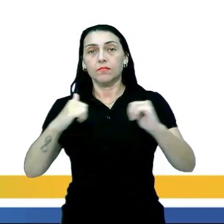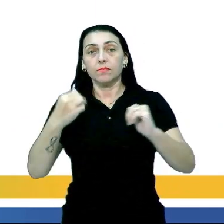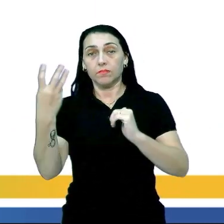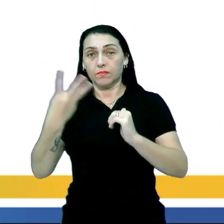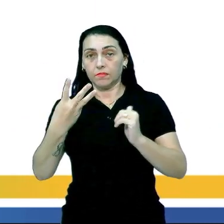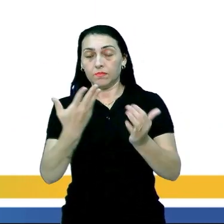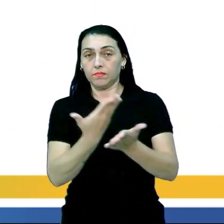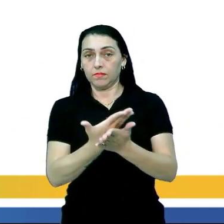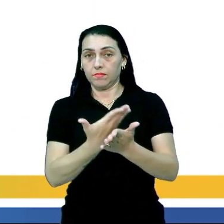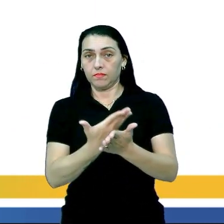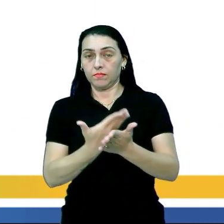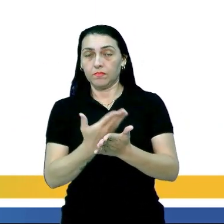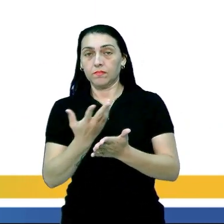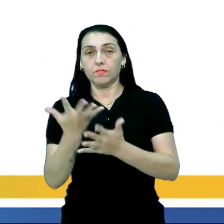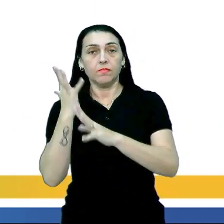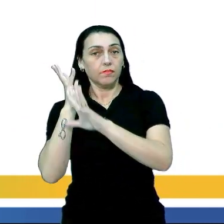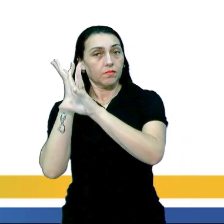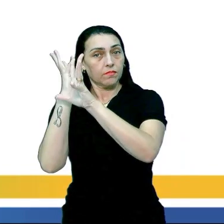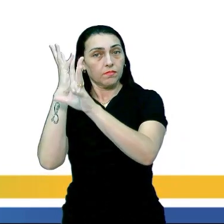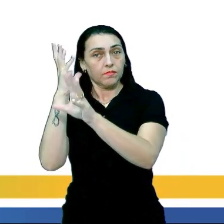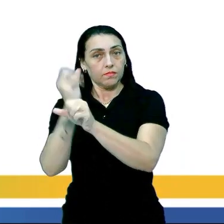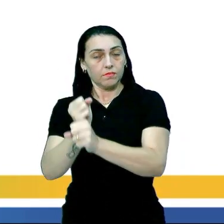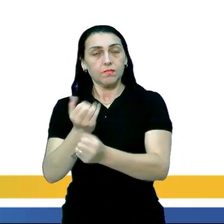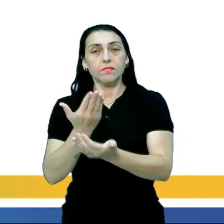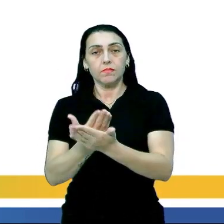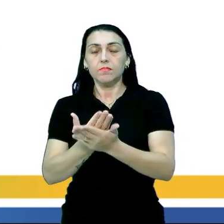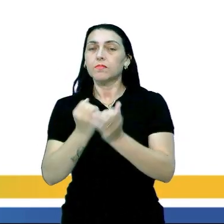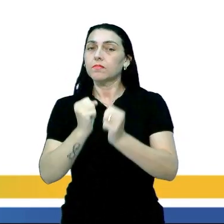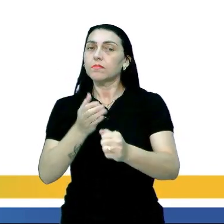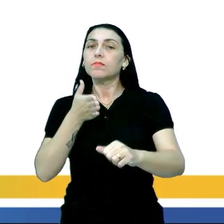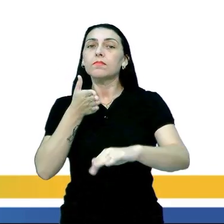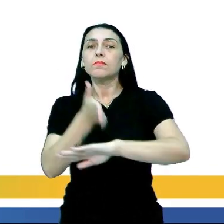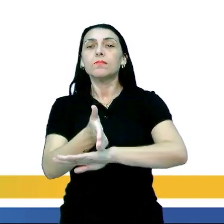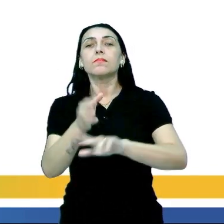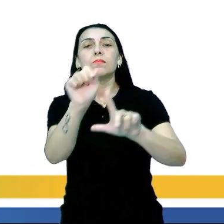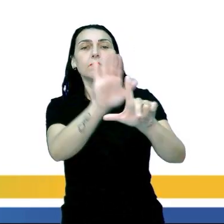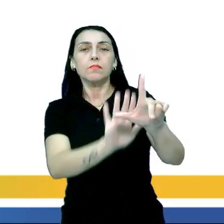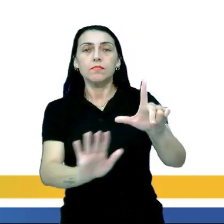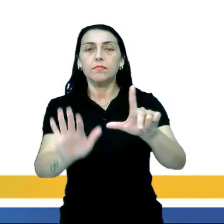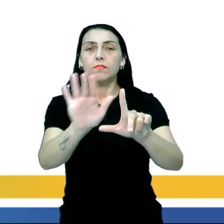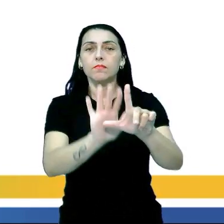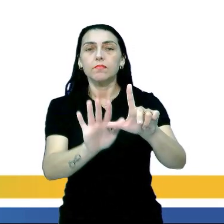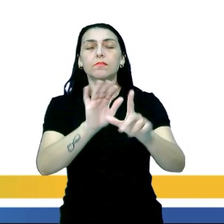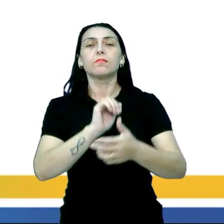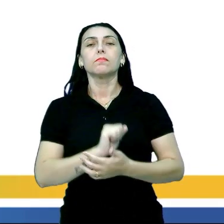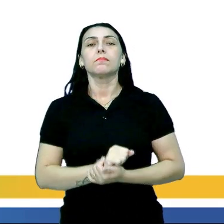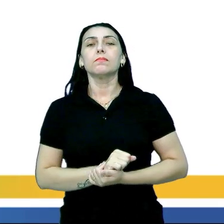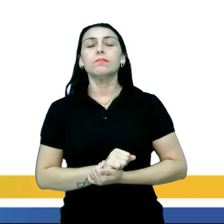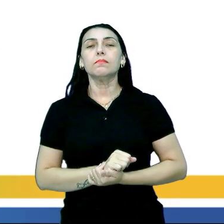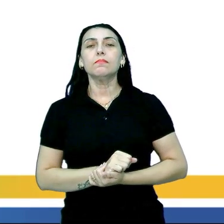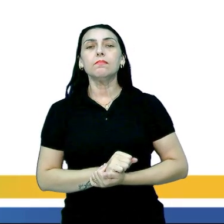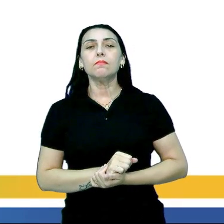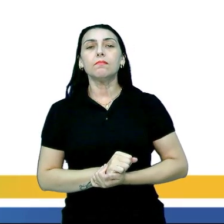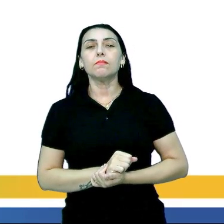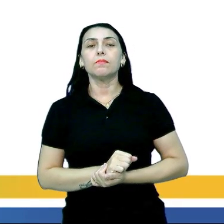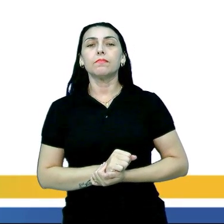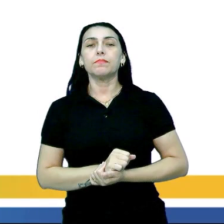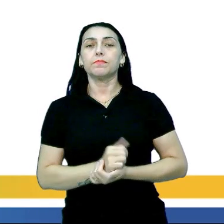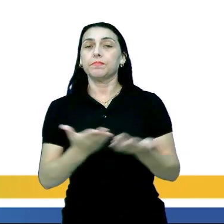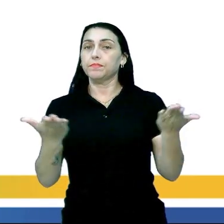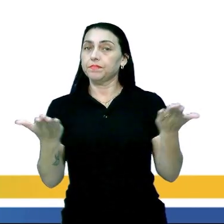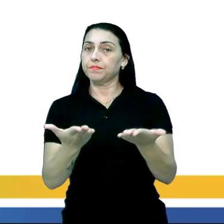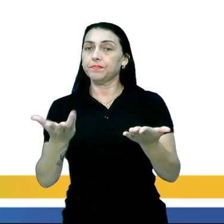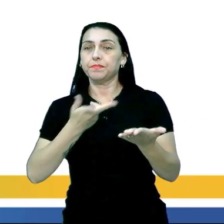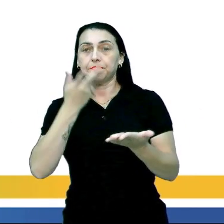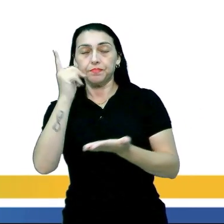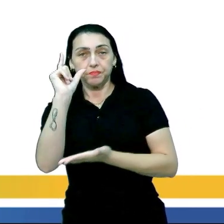três partes e para rever as outras aulas vocês podem estar acessando as nossas plataformas. Bom, hoje eu quero